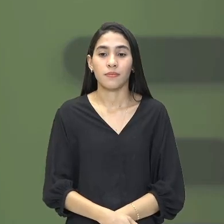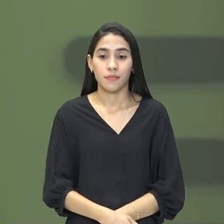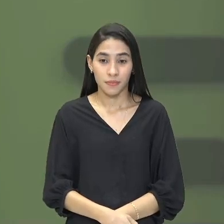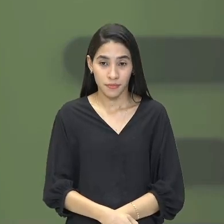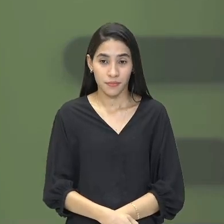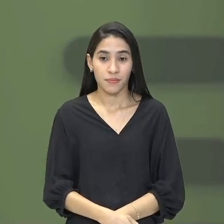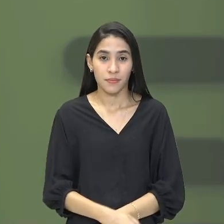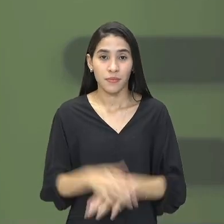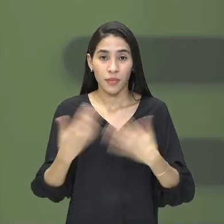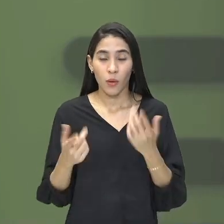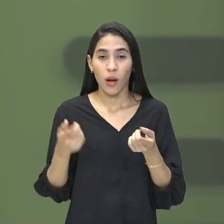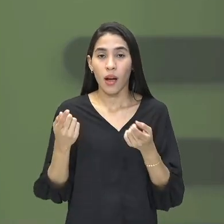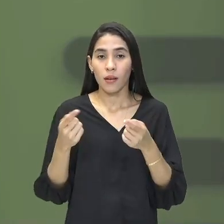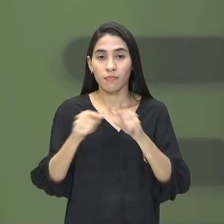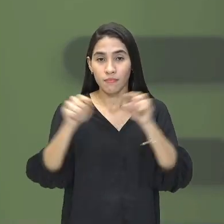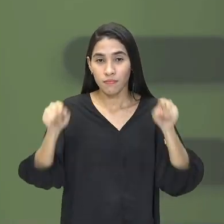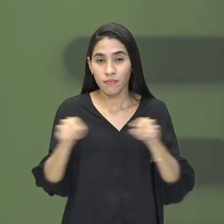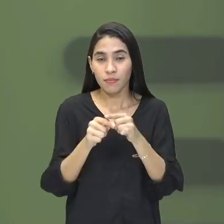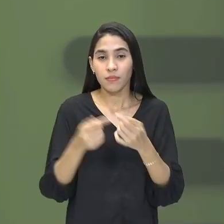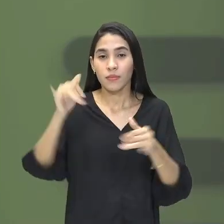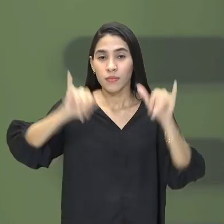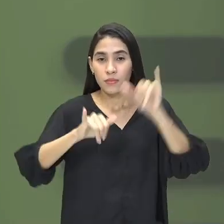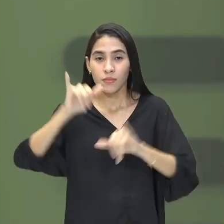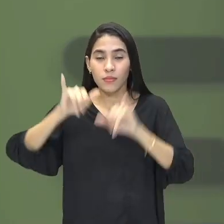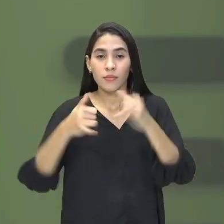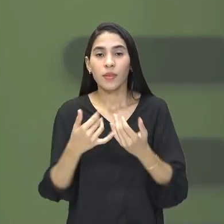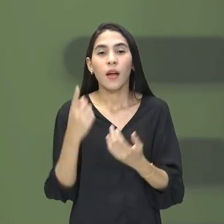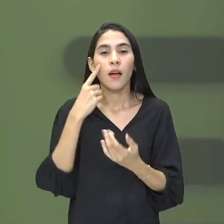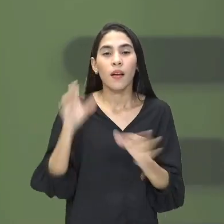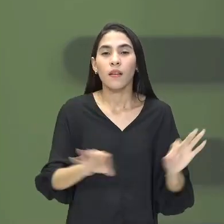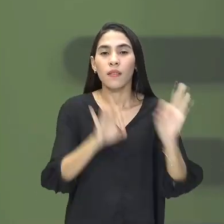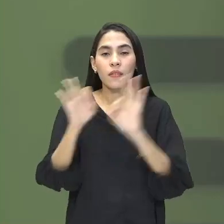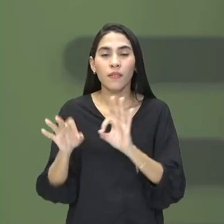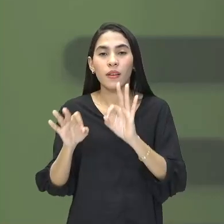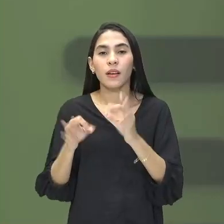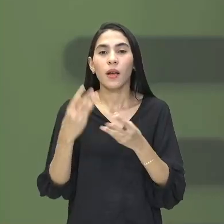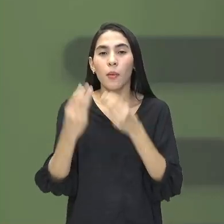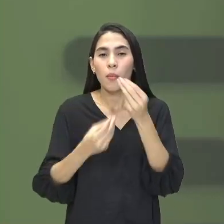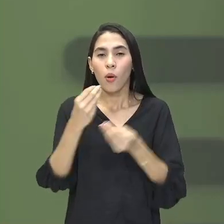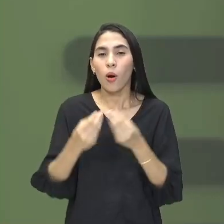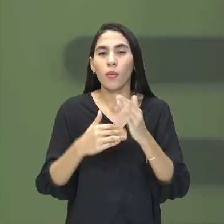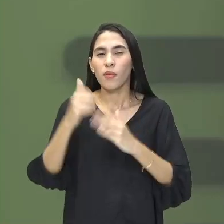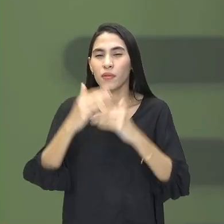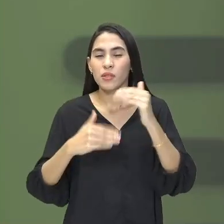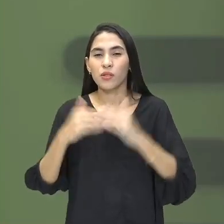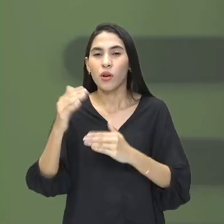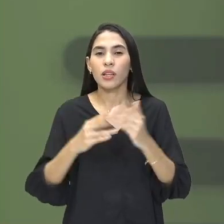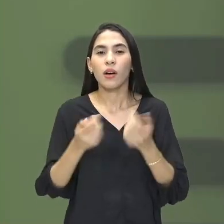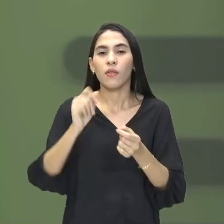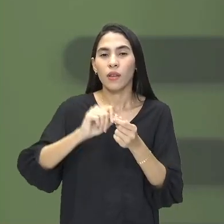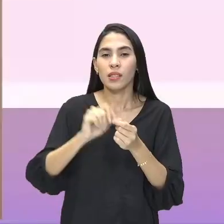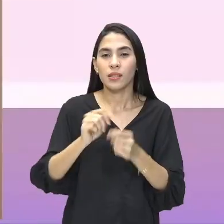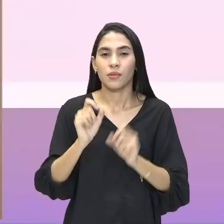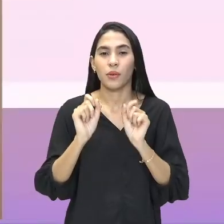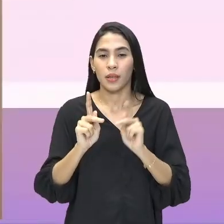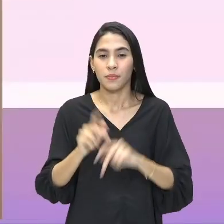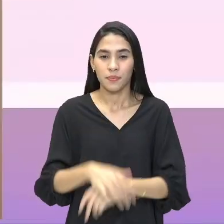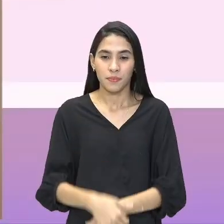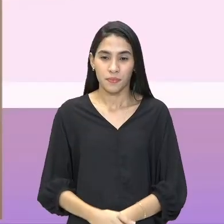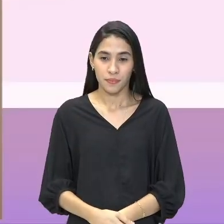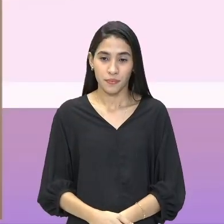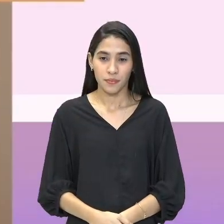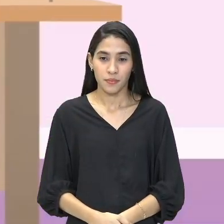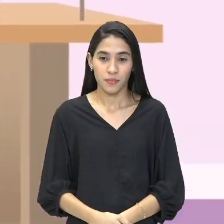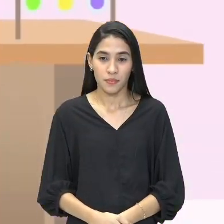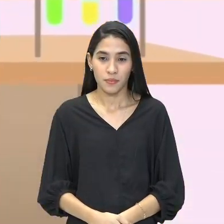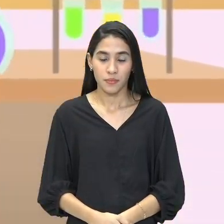nós vamos ao laboratório e vamos assistir aí uma reação química que a quimiquinha está realizando. Vamos lá?